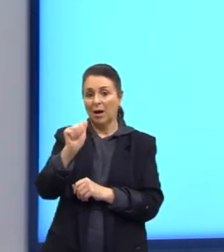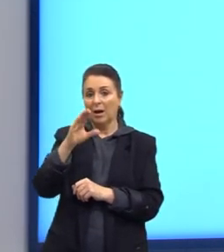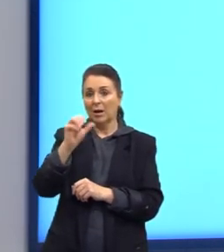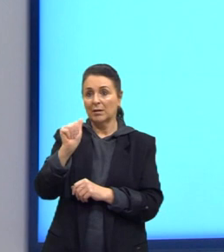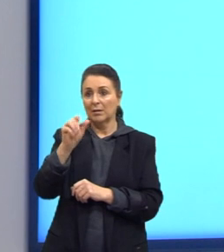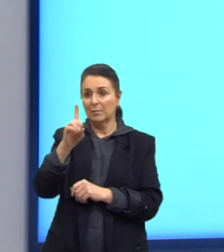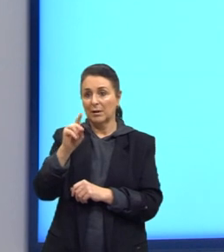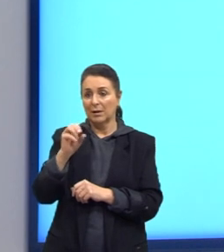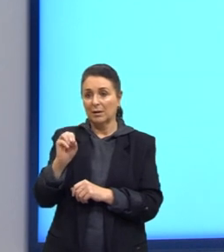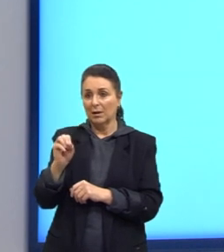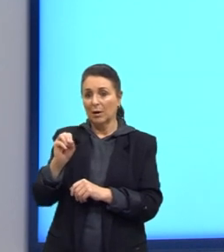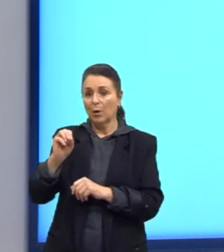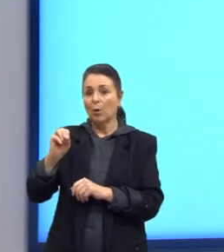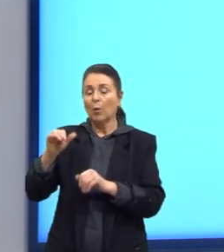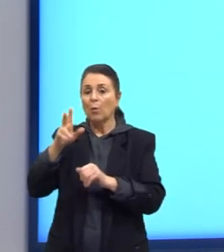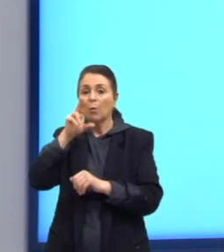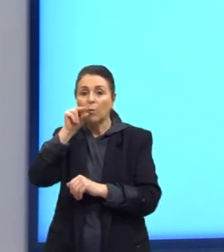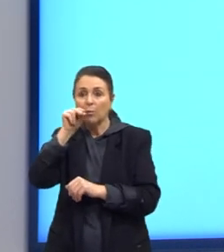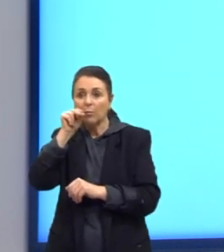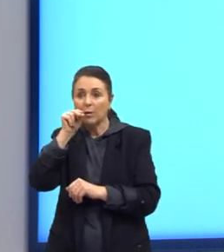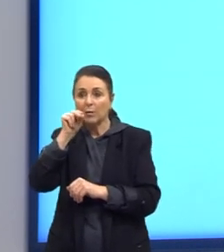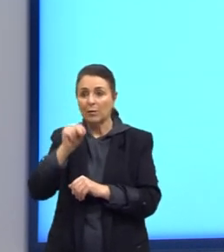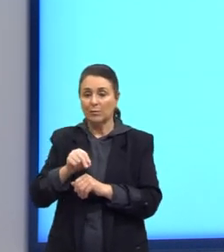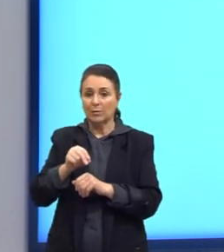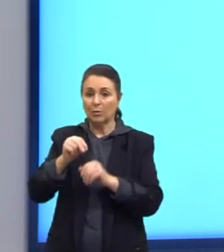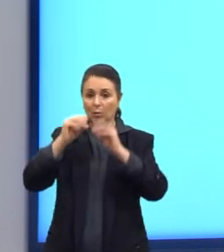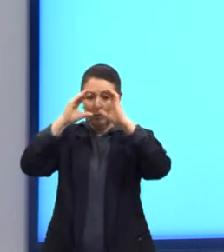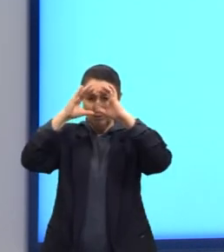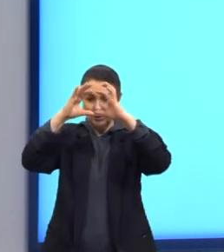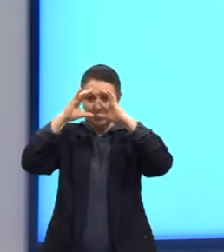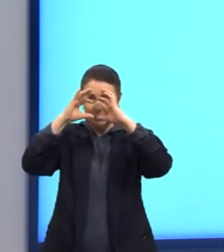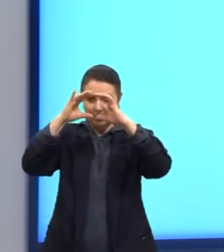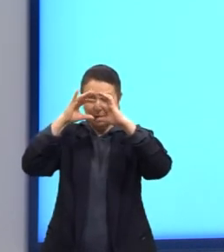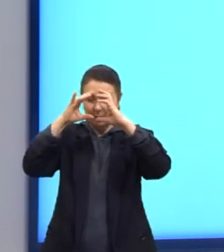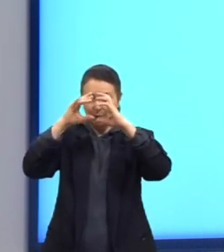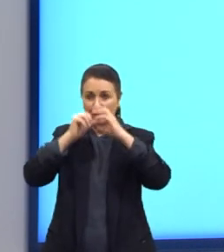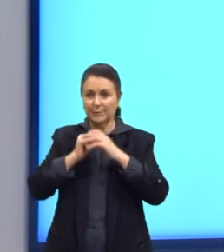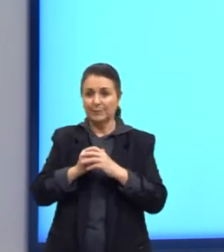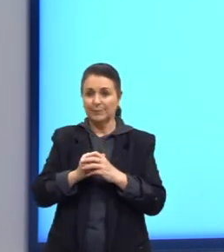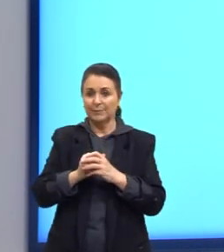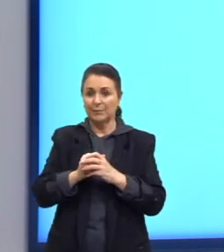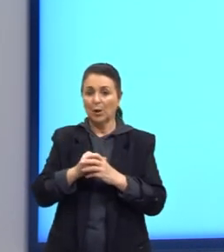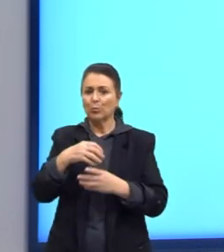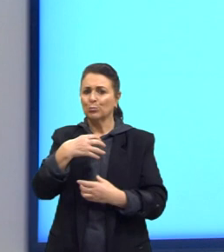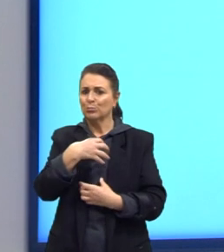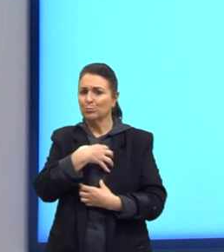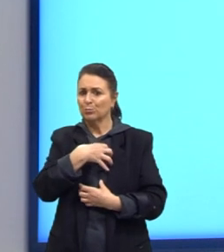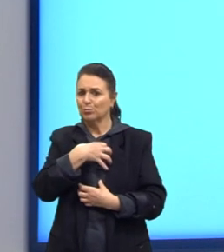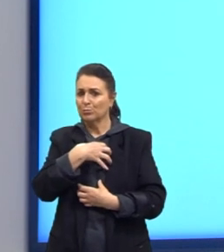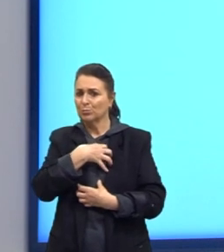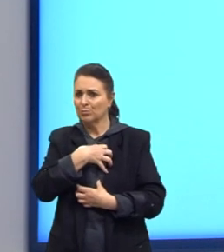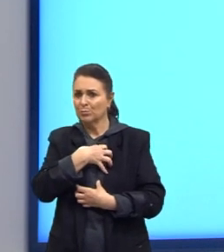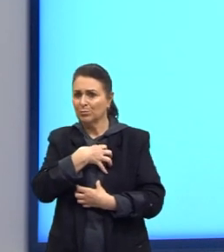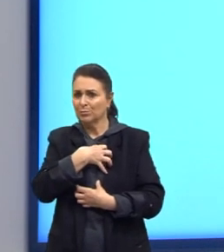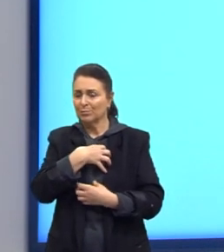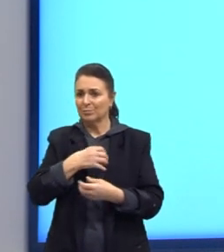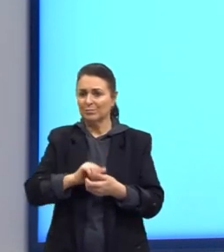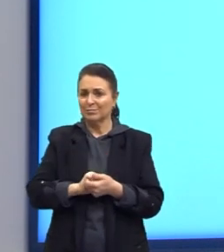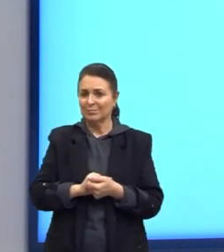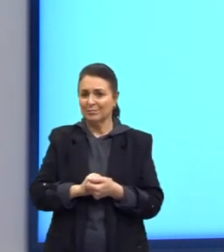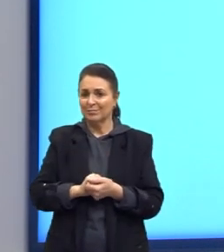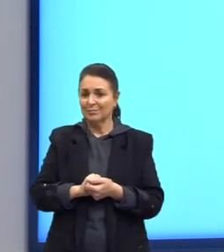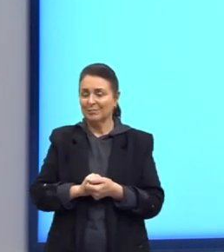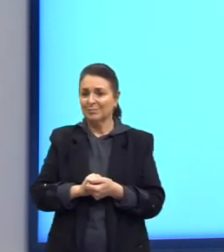condomínios e com dor cerebro e vezes cérebro sintoma em vez de